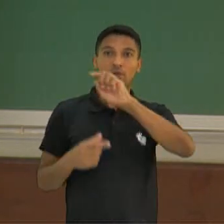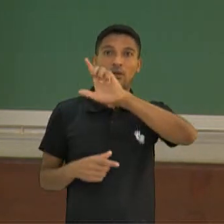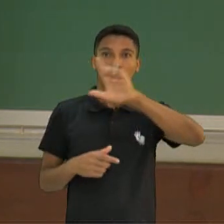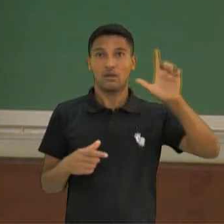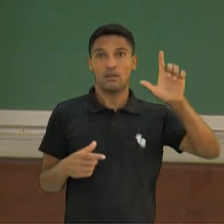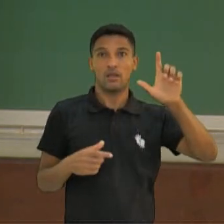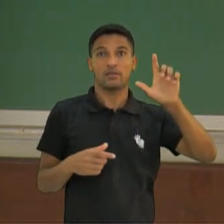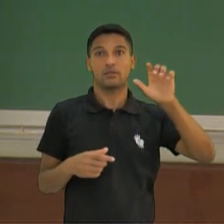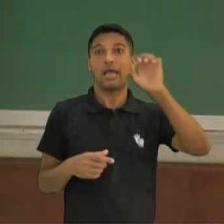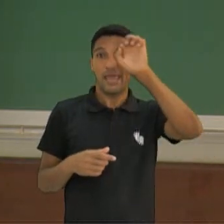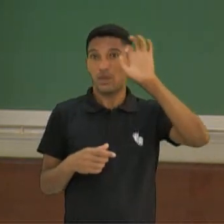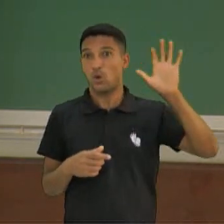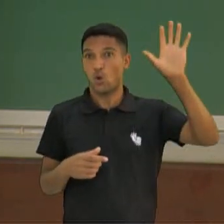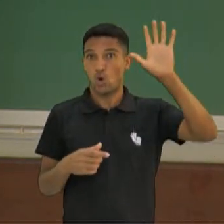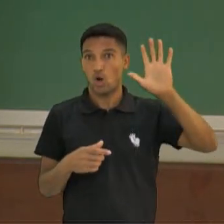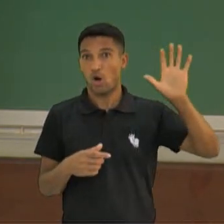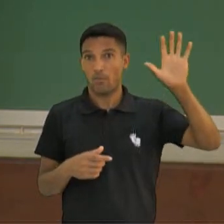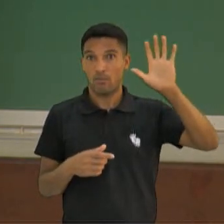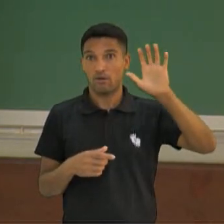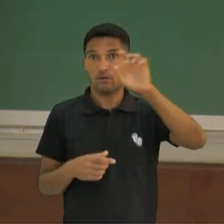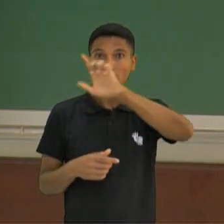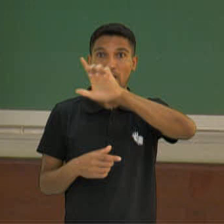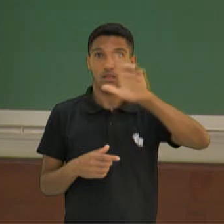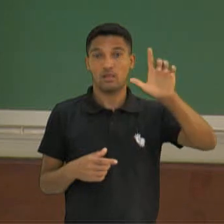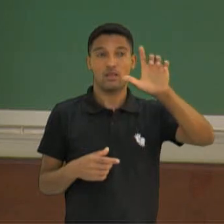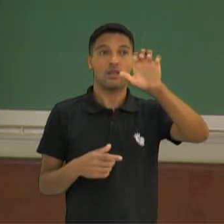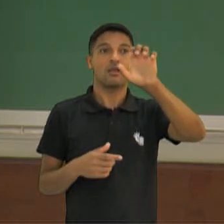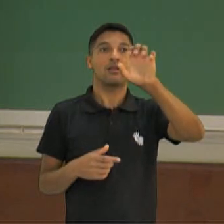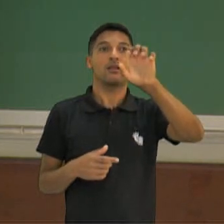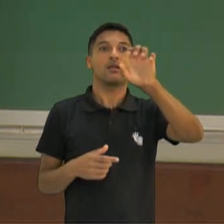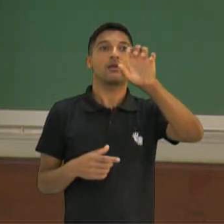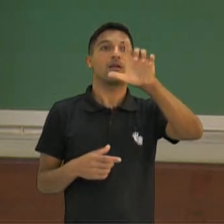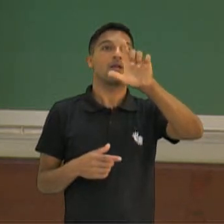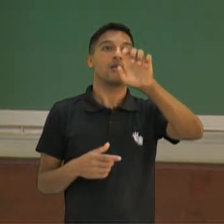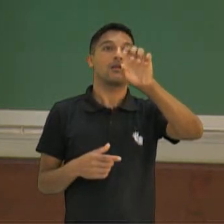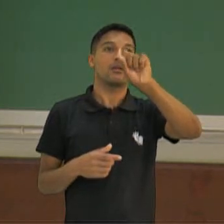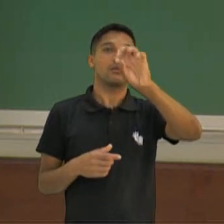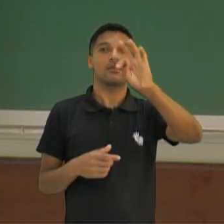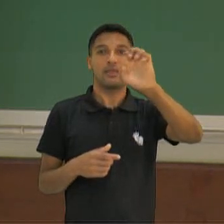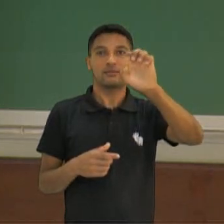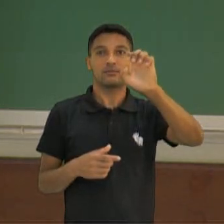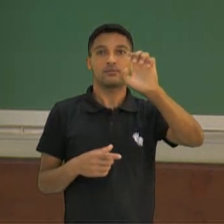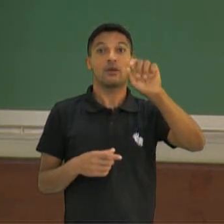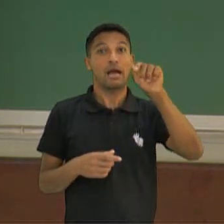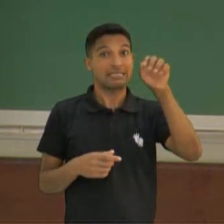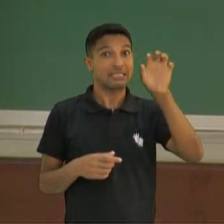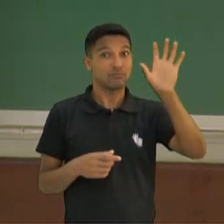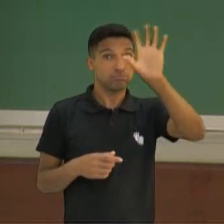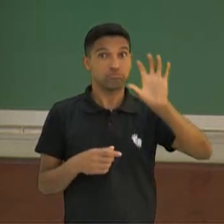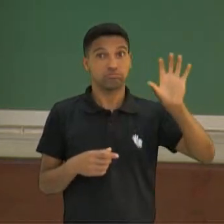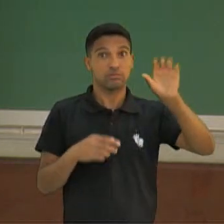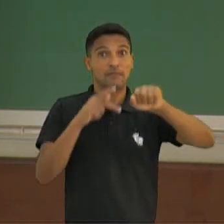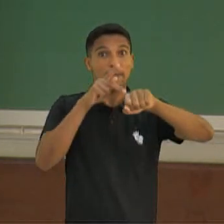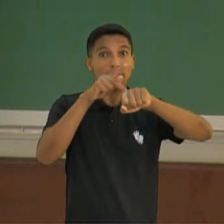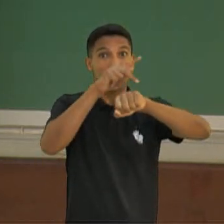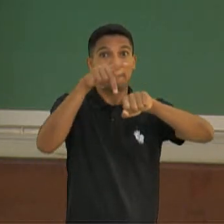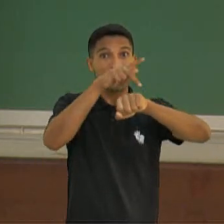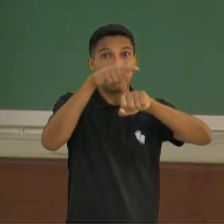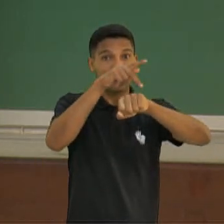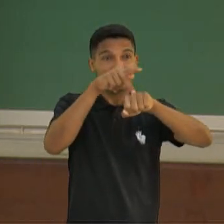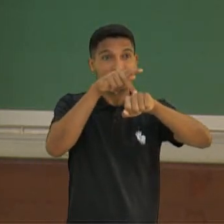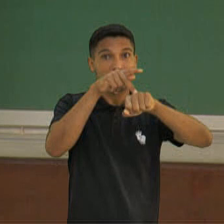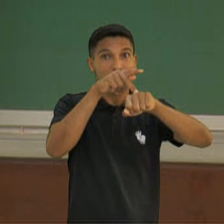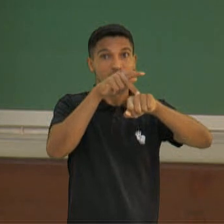uma característica totalmente diferente, aqueles países que foram dominados pela antiga União Soviética, né? Com o fim do socialismo, elas